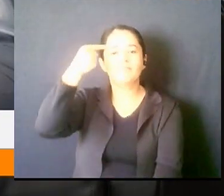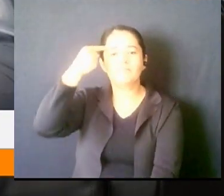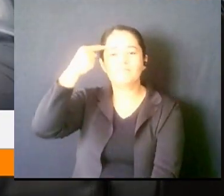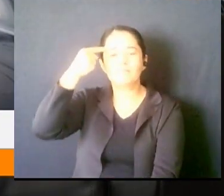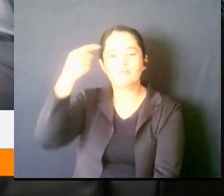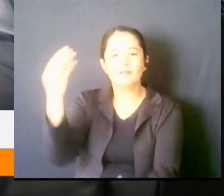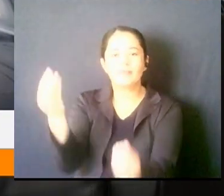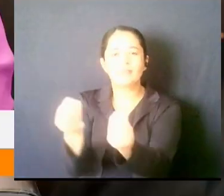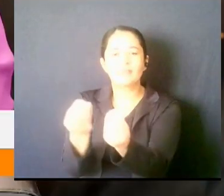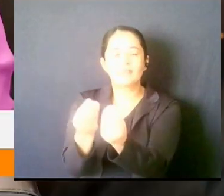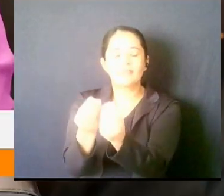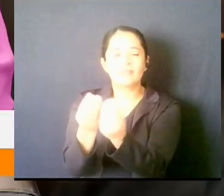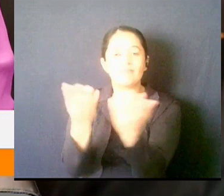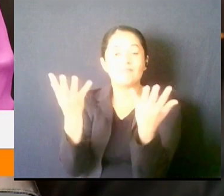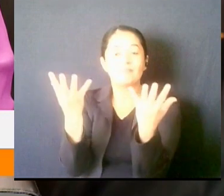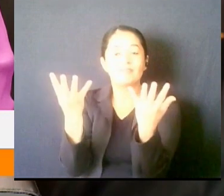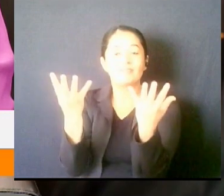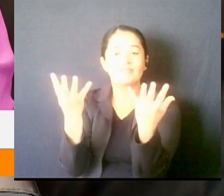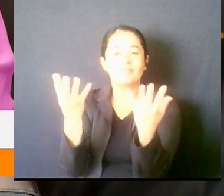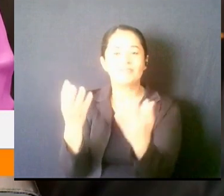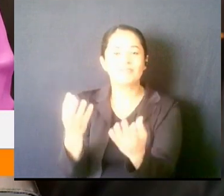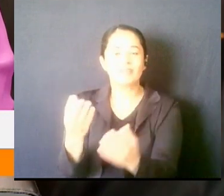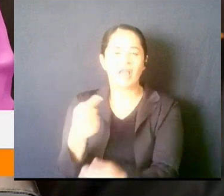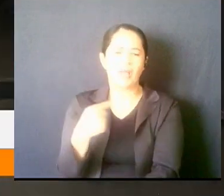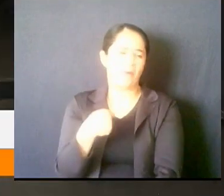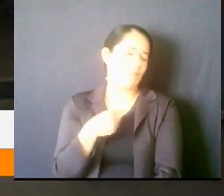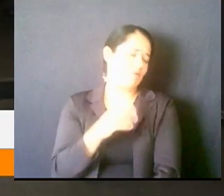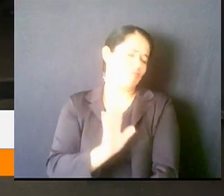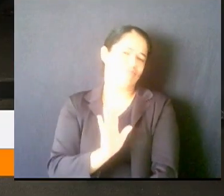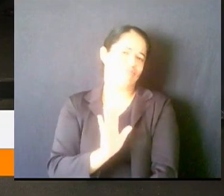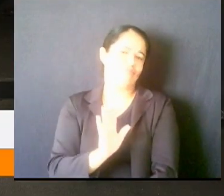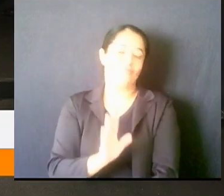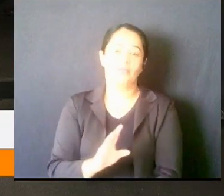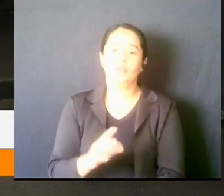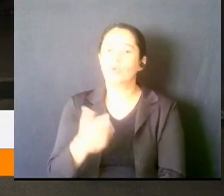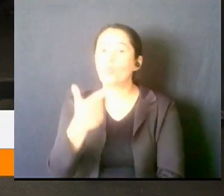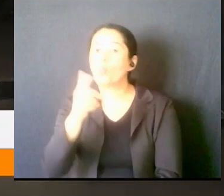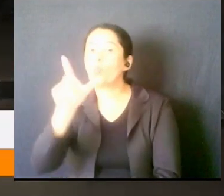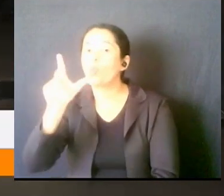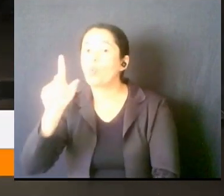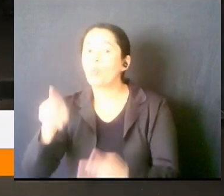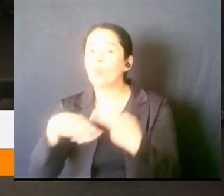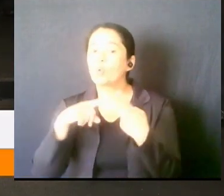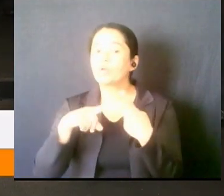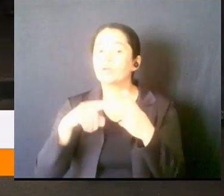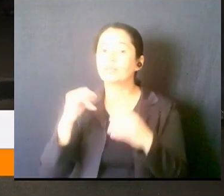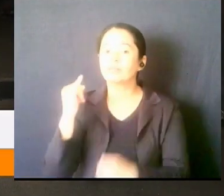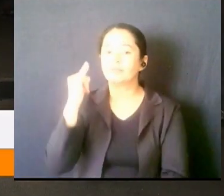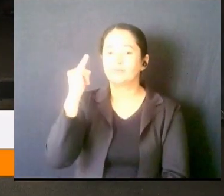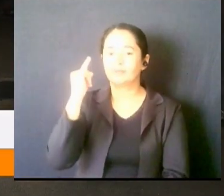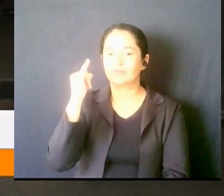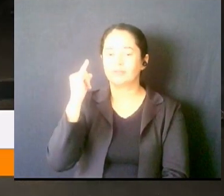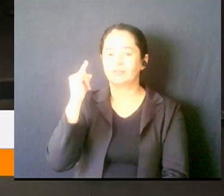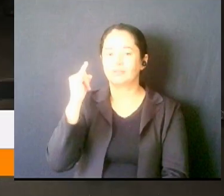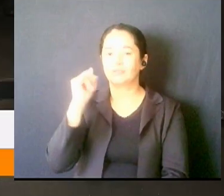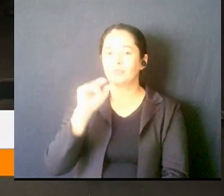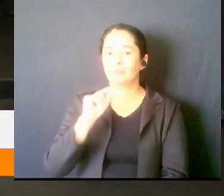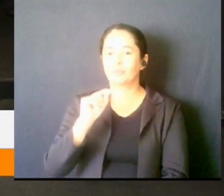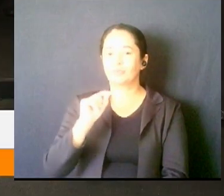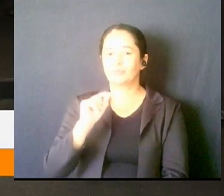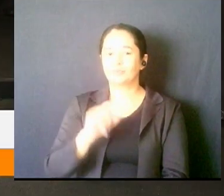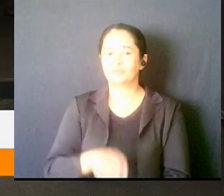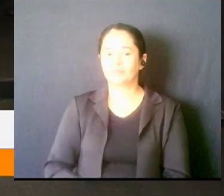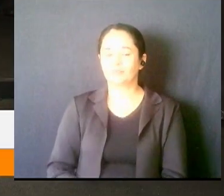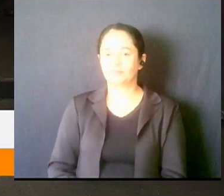Não é comigo agora, né? E outra coisa muito importante é isso que o Rodolfo falou. Sim. O que a gente